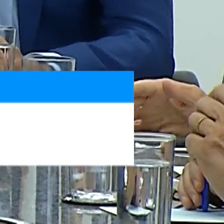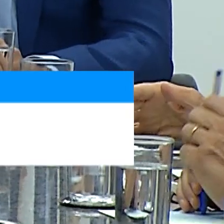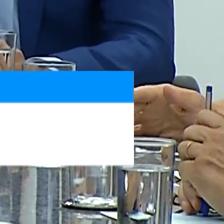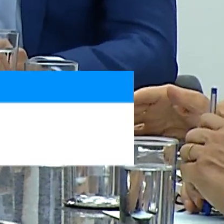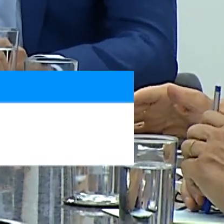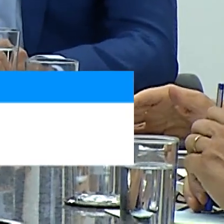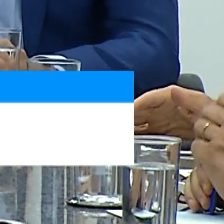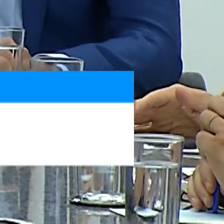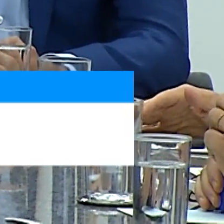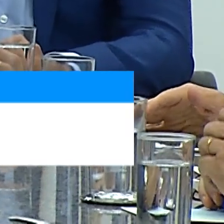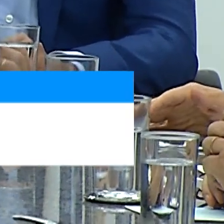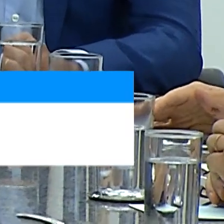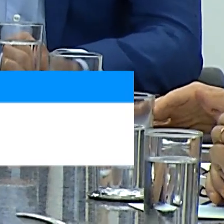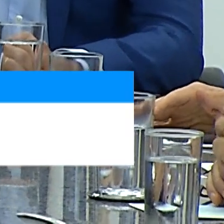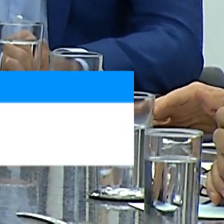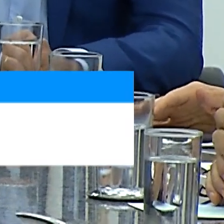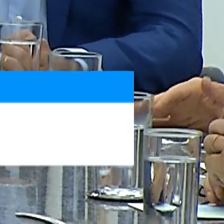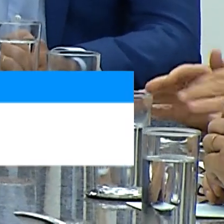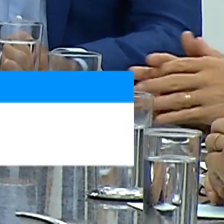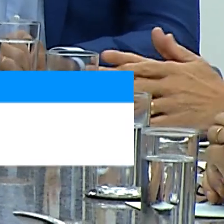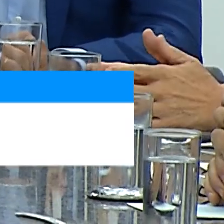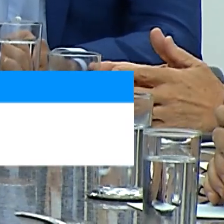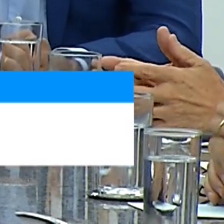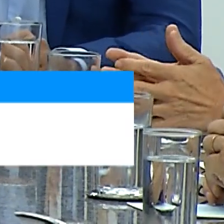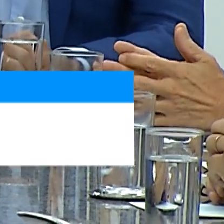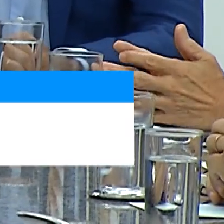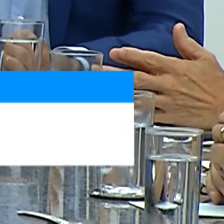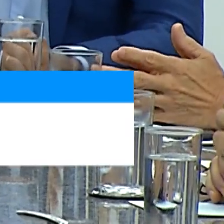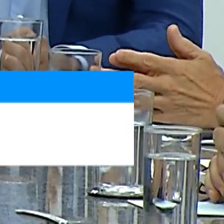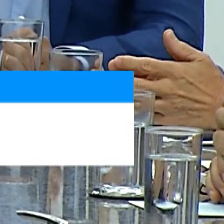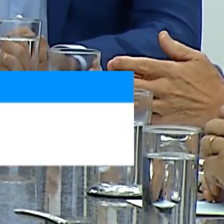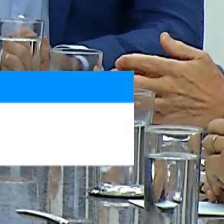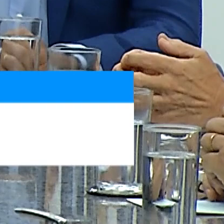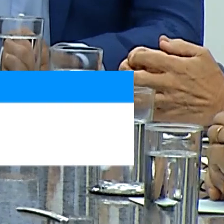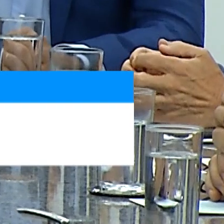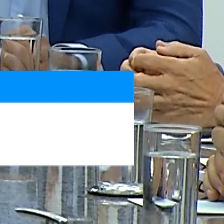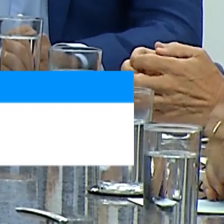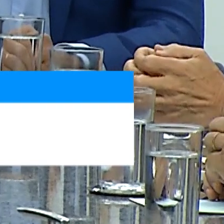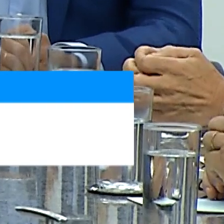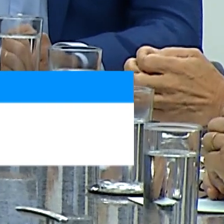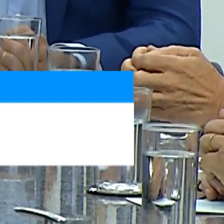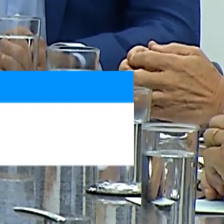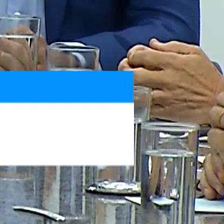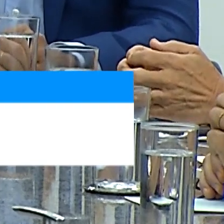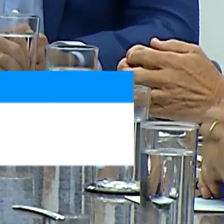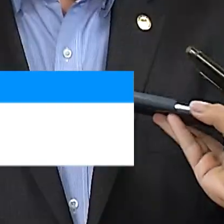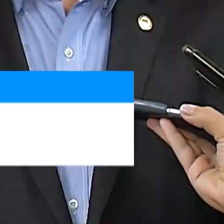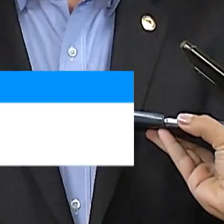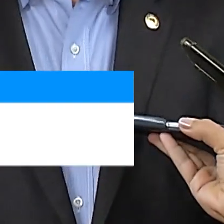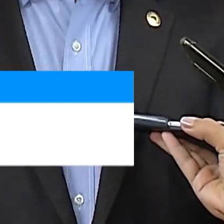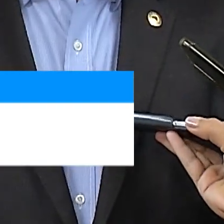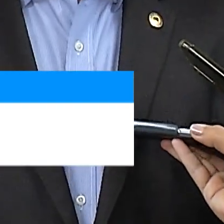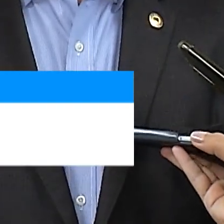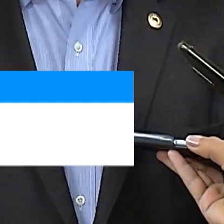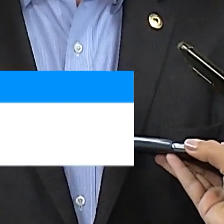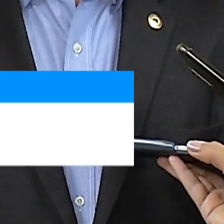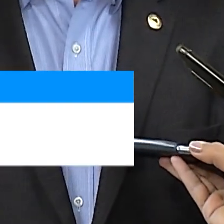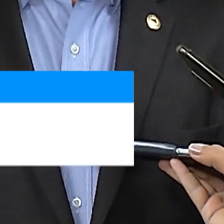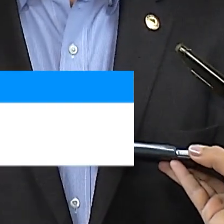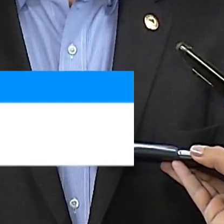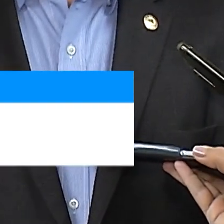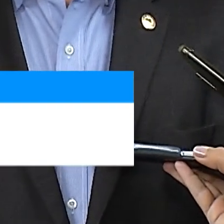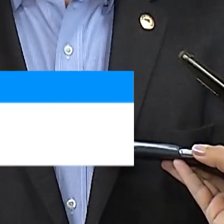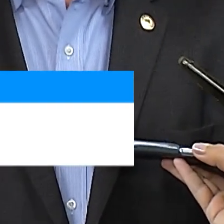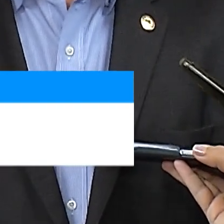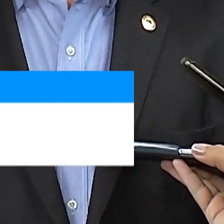ainda falou sobre a satisfação em receber visita do governador eleito Eduardo Riedel. Uma satisfação para a nossa